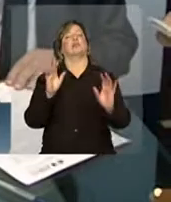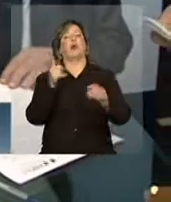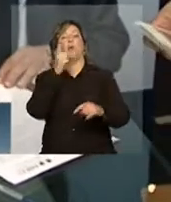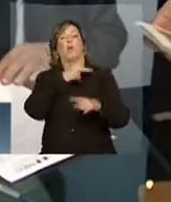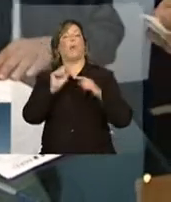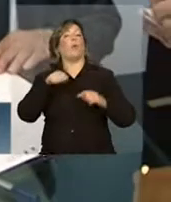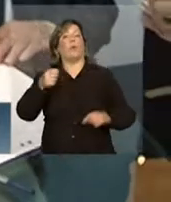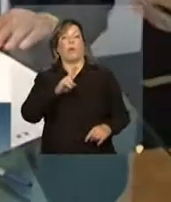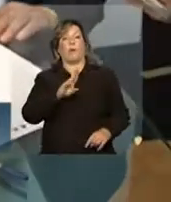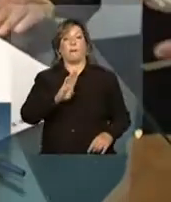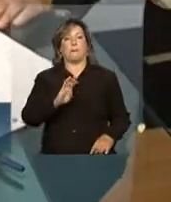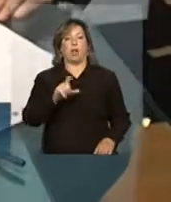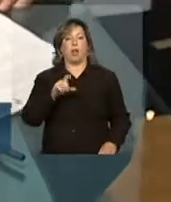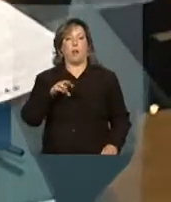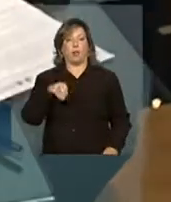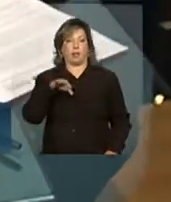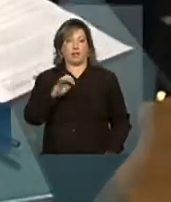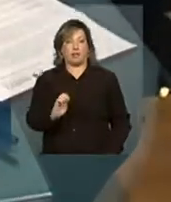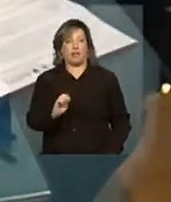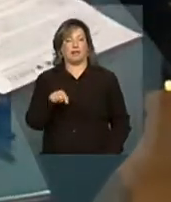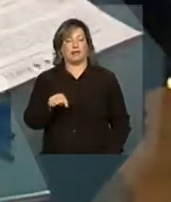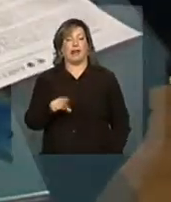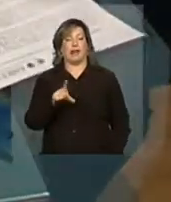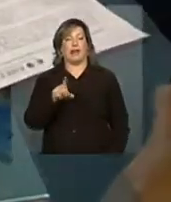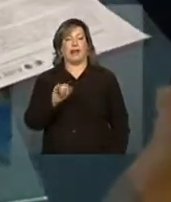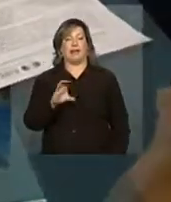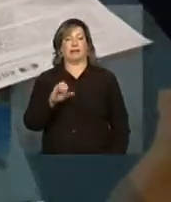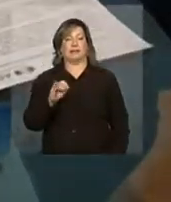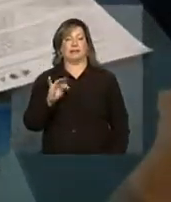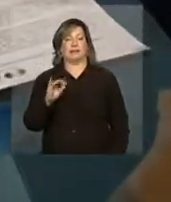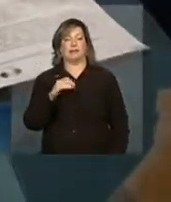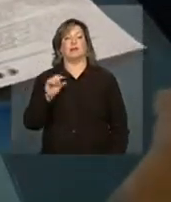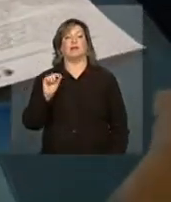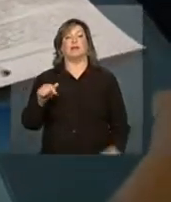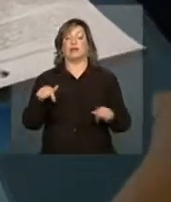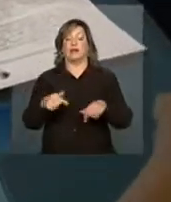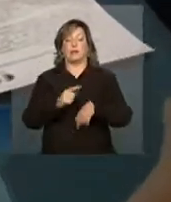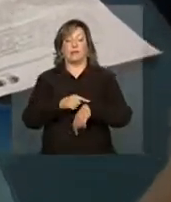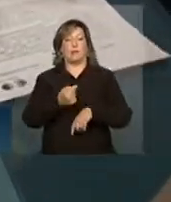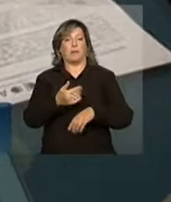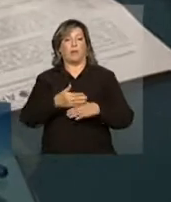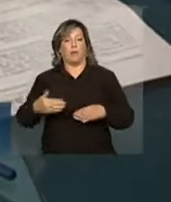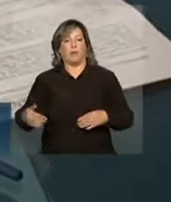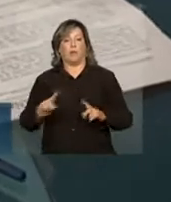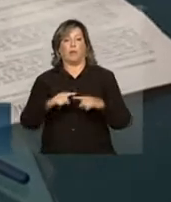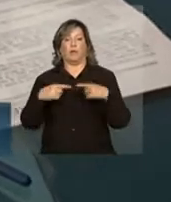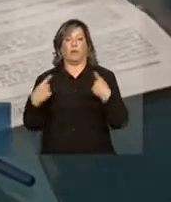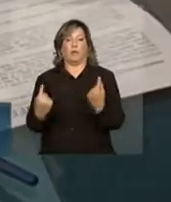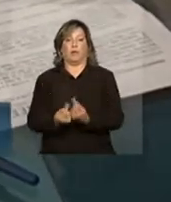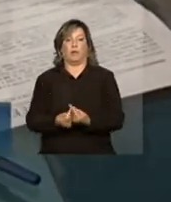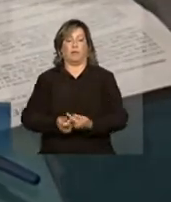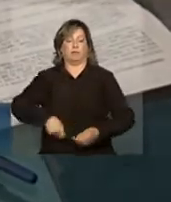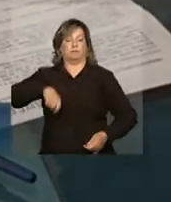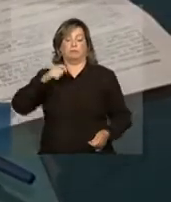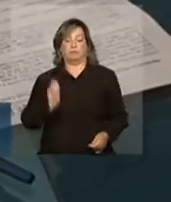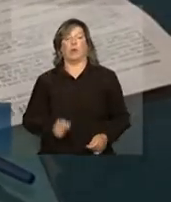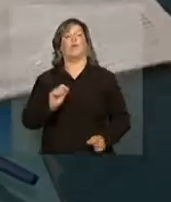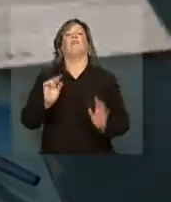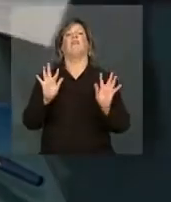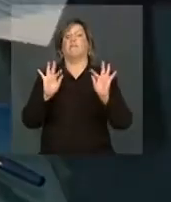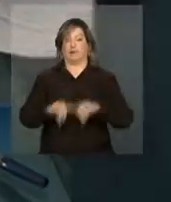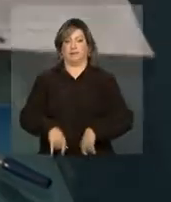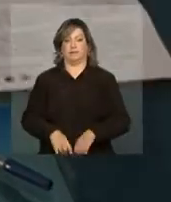vencedor desta licitação e dentro de instantes socorre a cerimônia de batida de